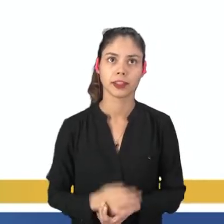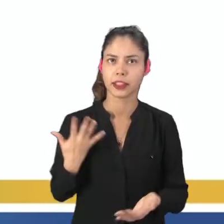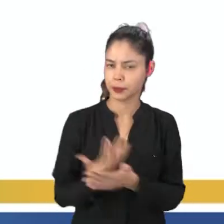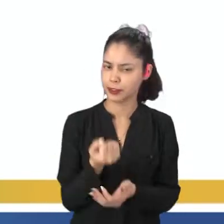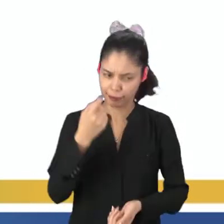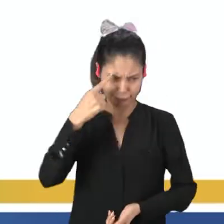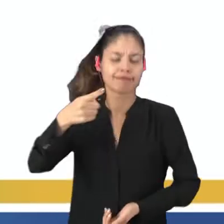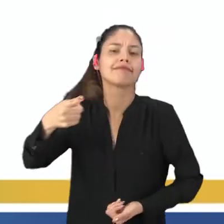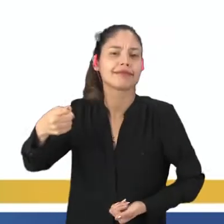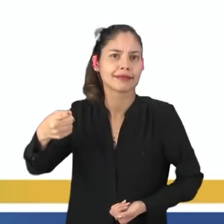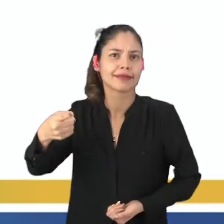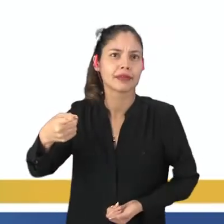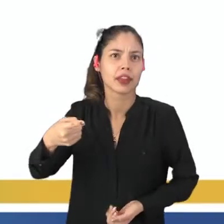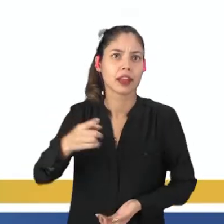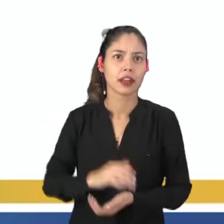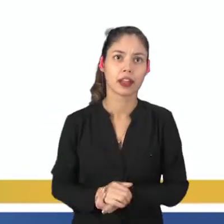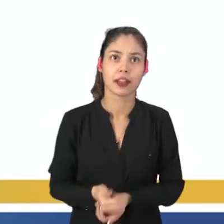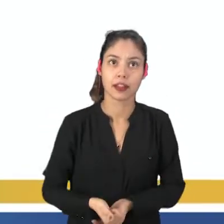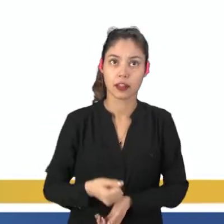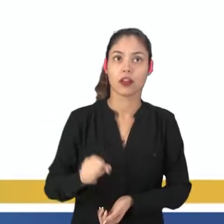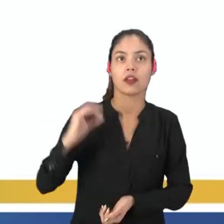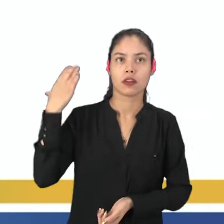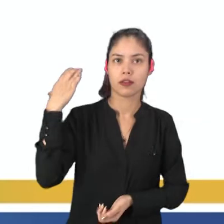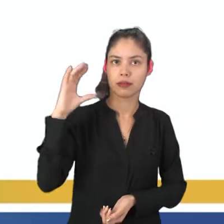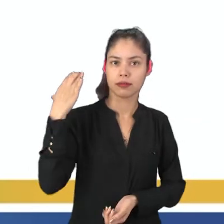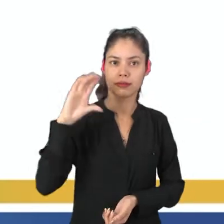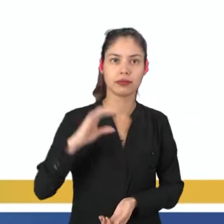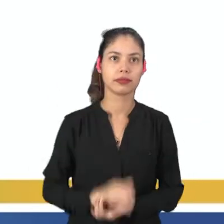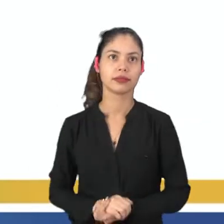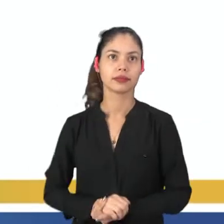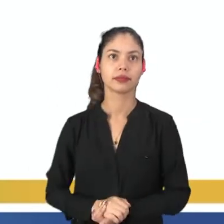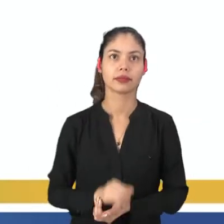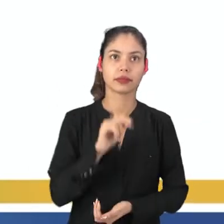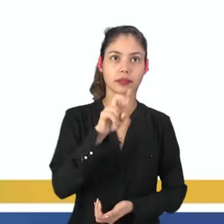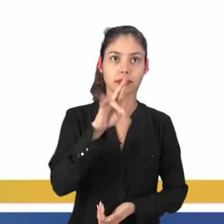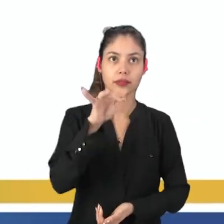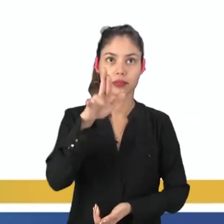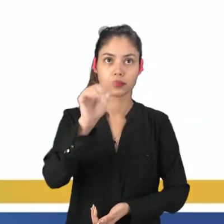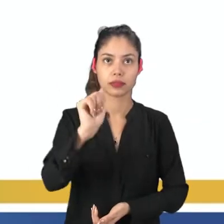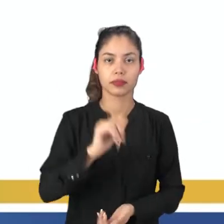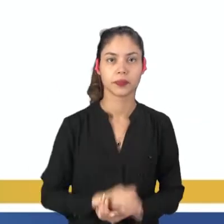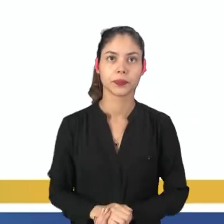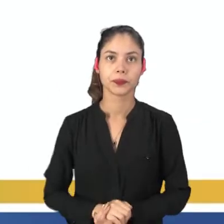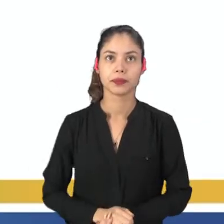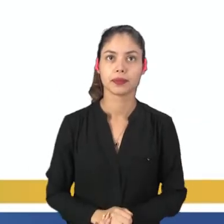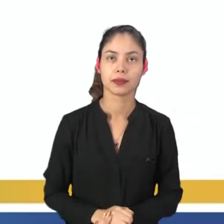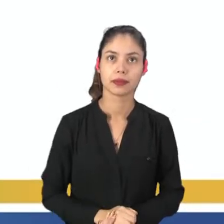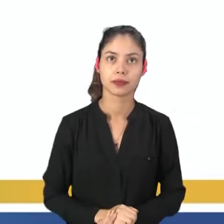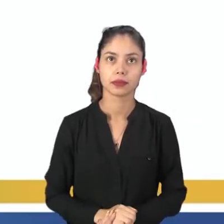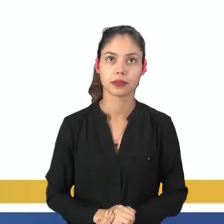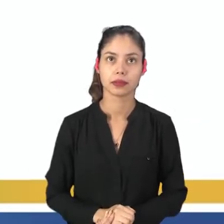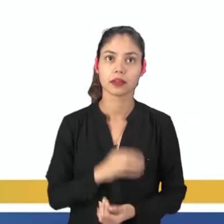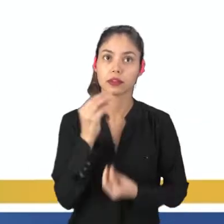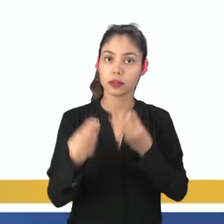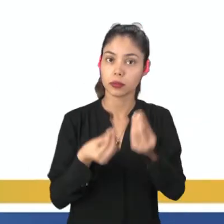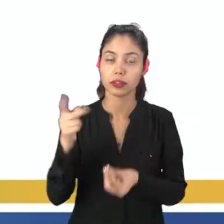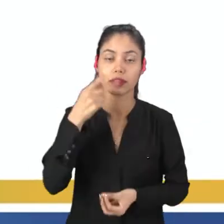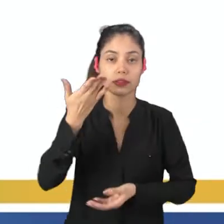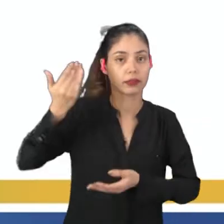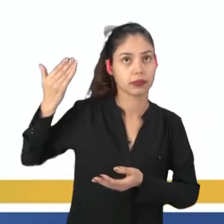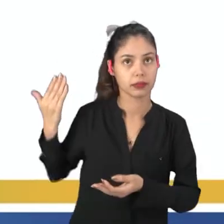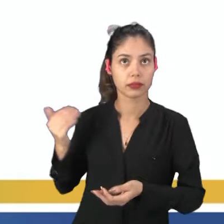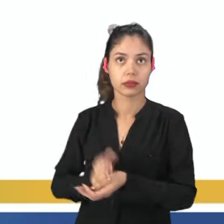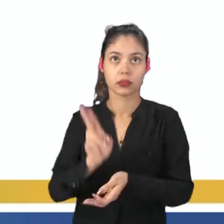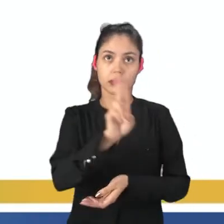pegada? Se liga, tome essa atitude. Guaraná Antártica. Como eu estava falando